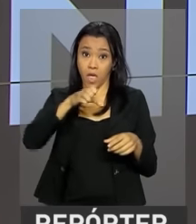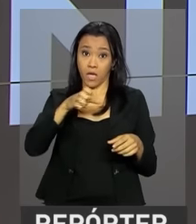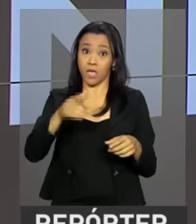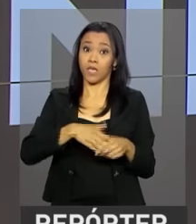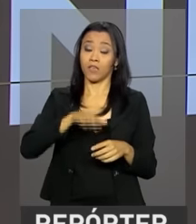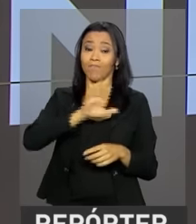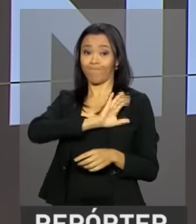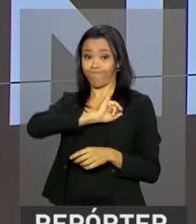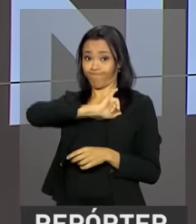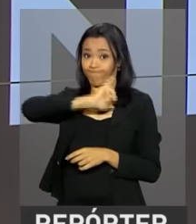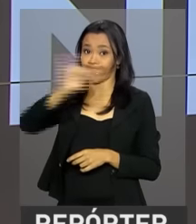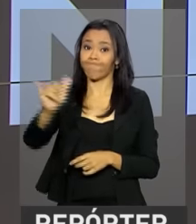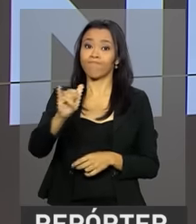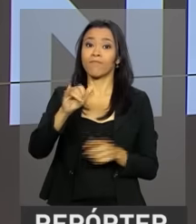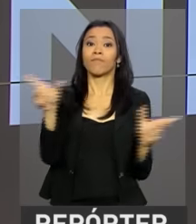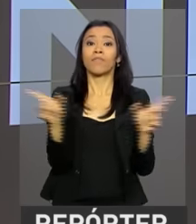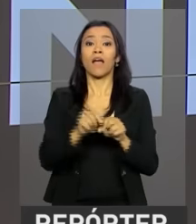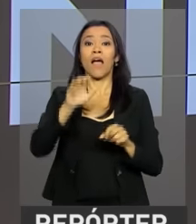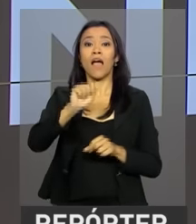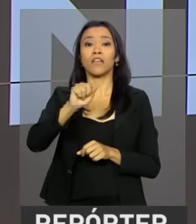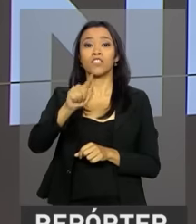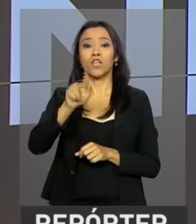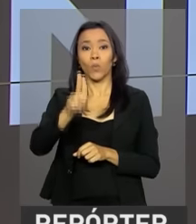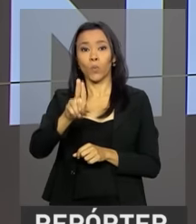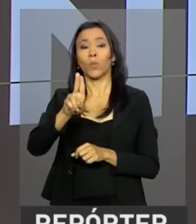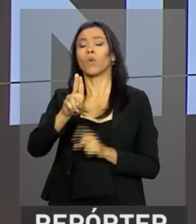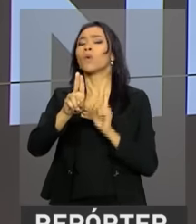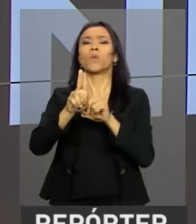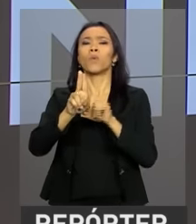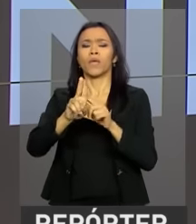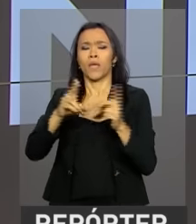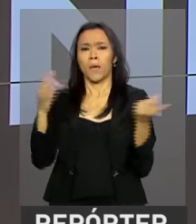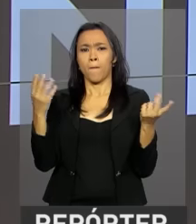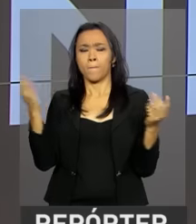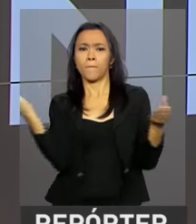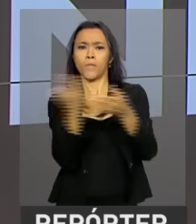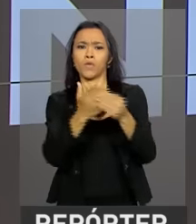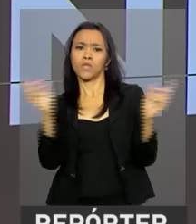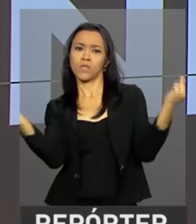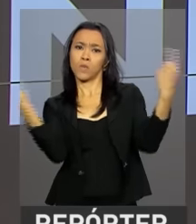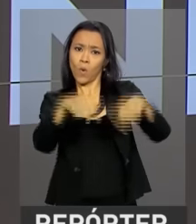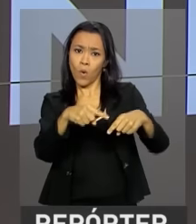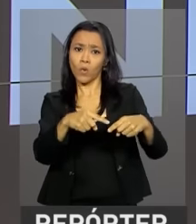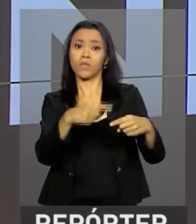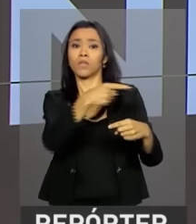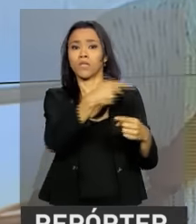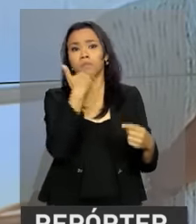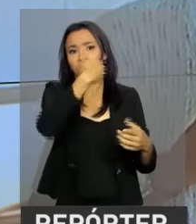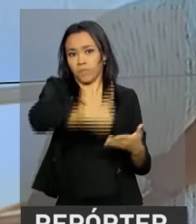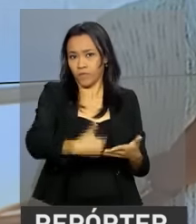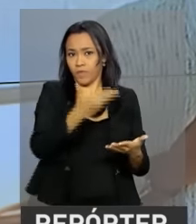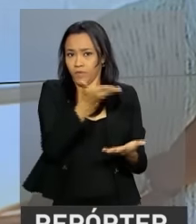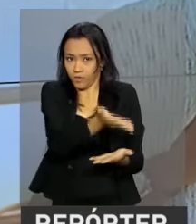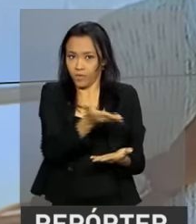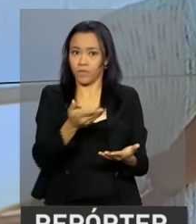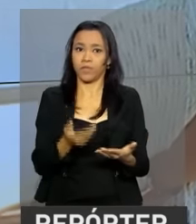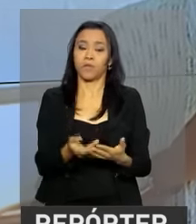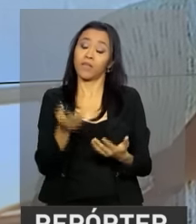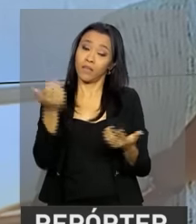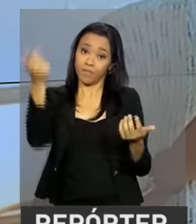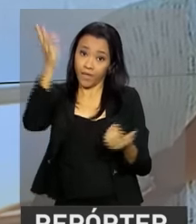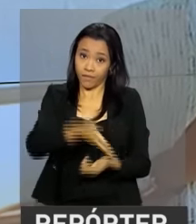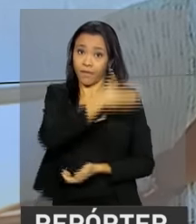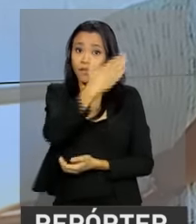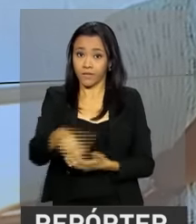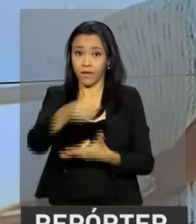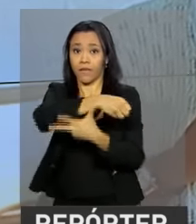da União para derrubar na justiça a ação que tenta suspender o Enem Vamos então conversar mais uma vez com o repórter Mara